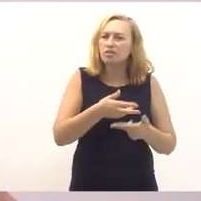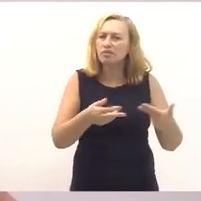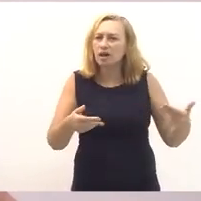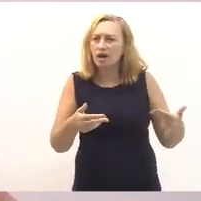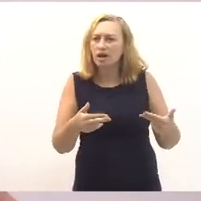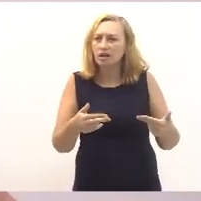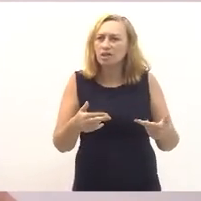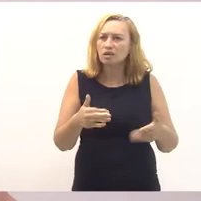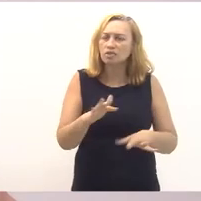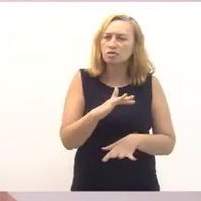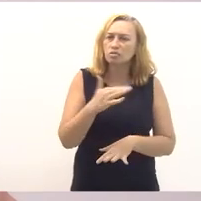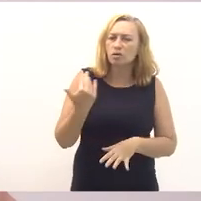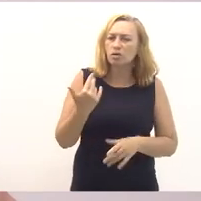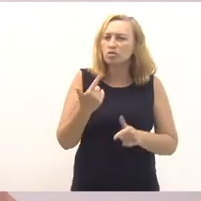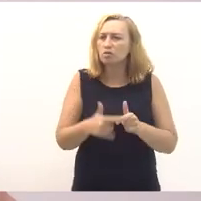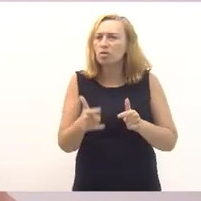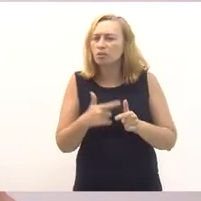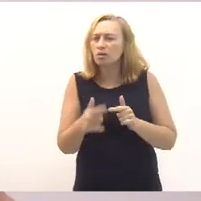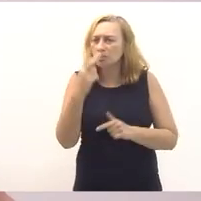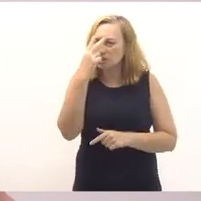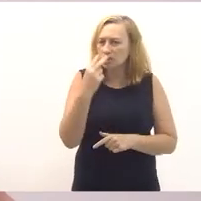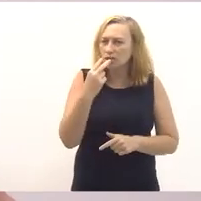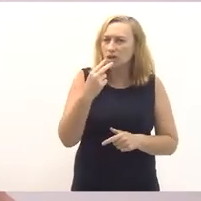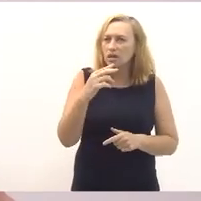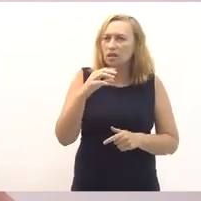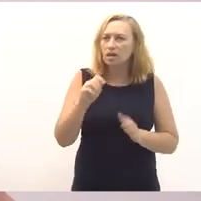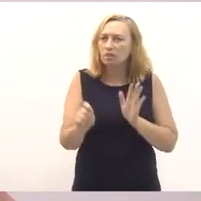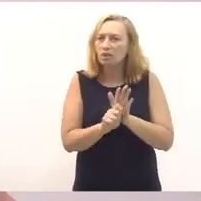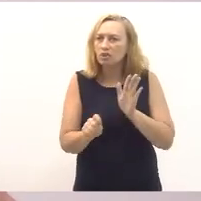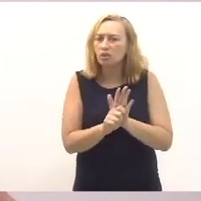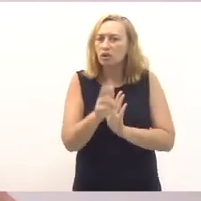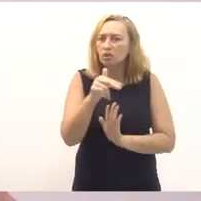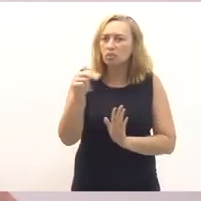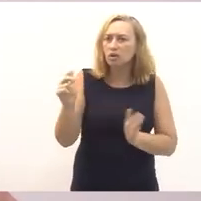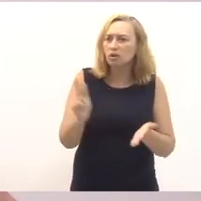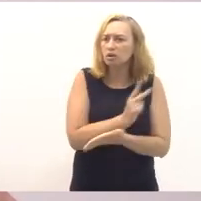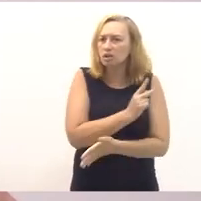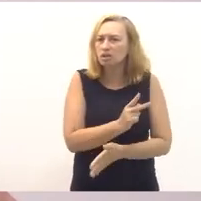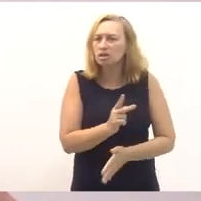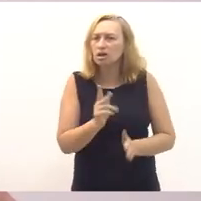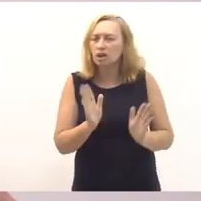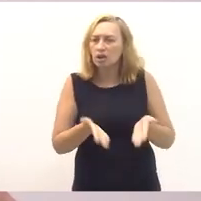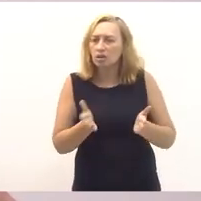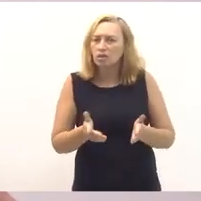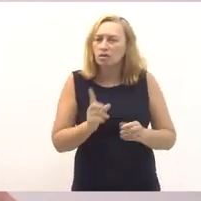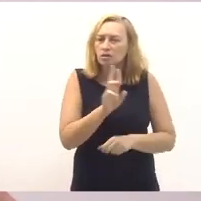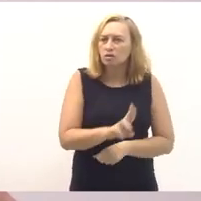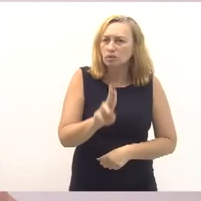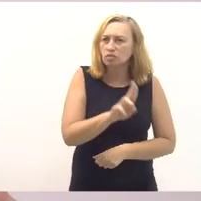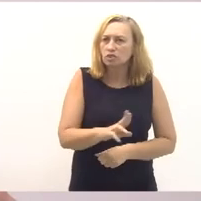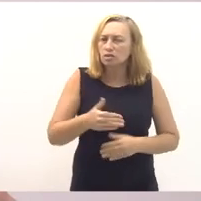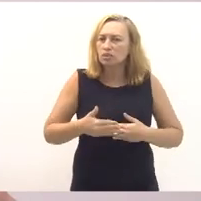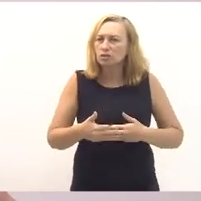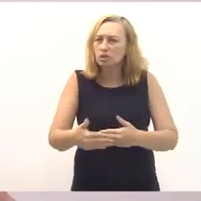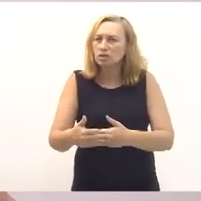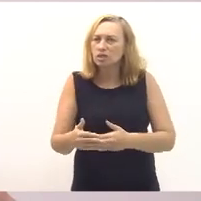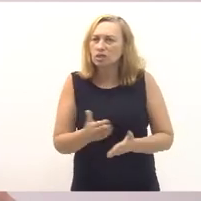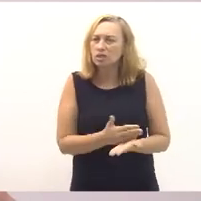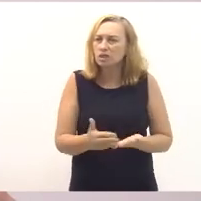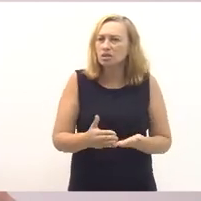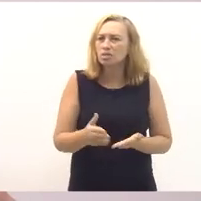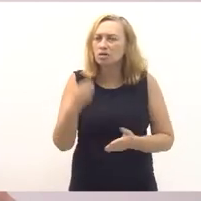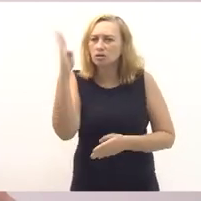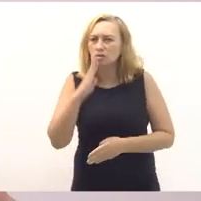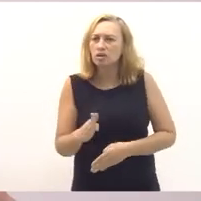seguir e Danos irreversíveis coisas que com a cannabis Nunca havia causado atualmente estão sendo usados em processos iniciáticos